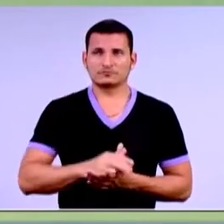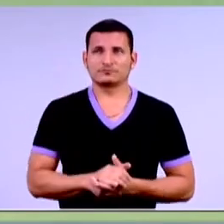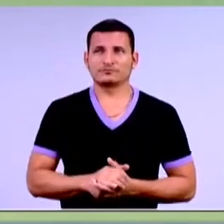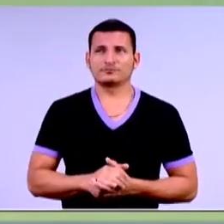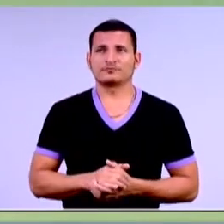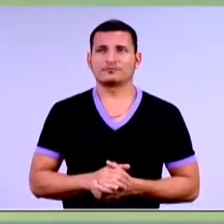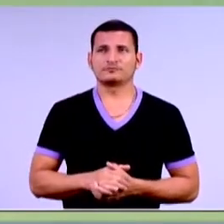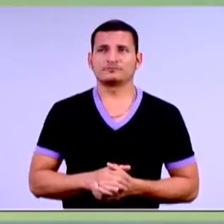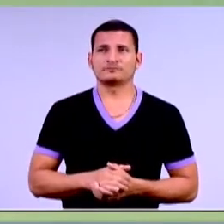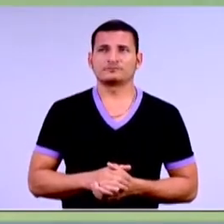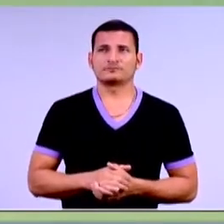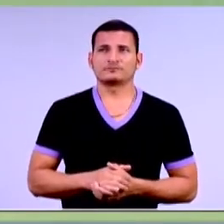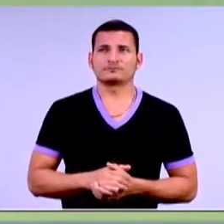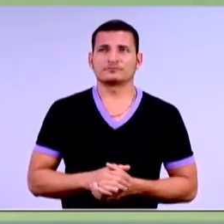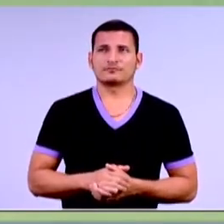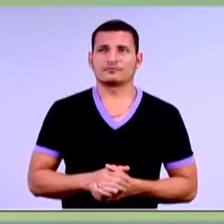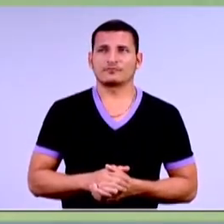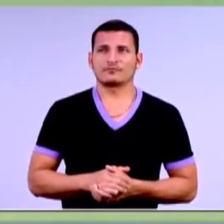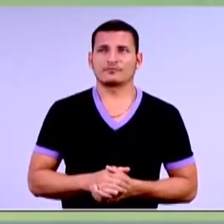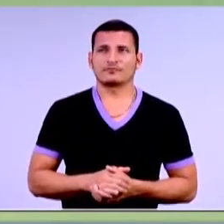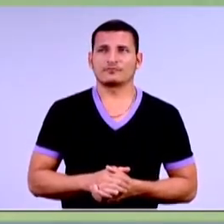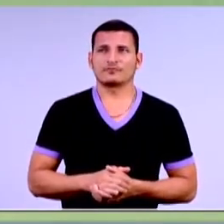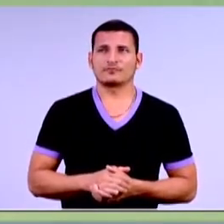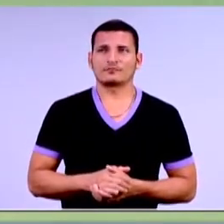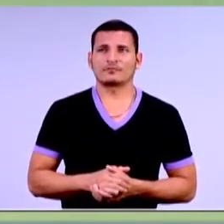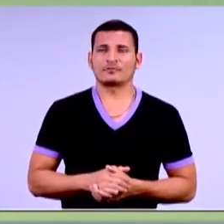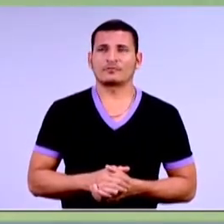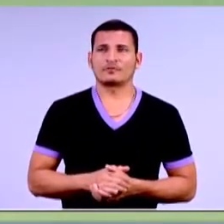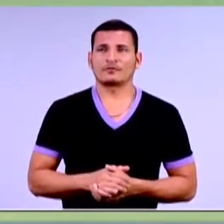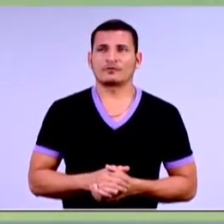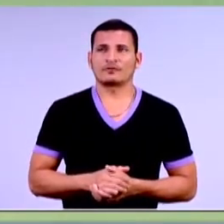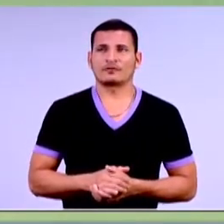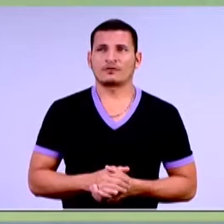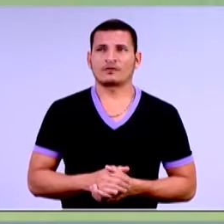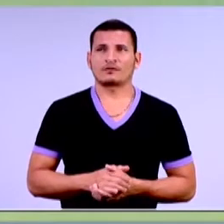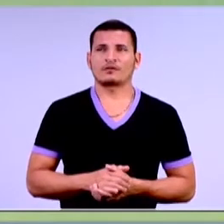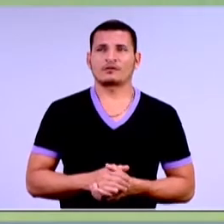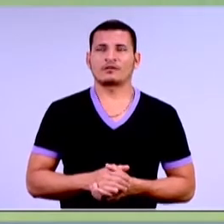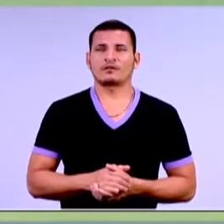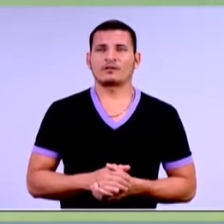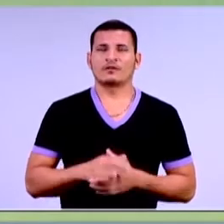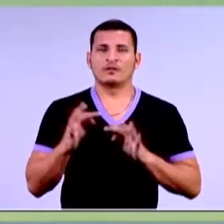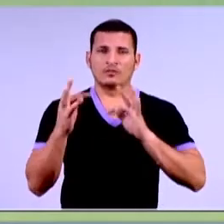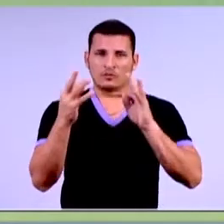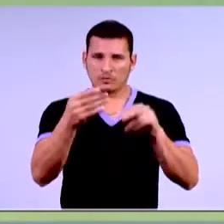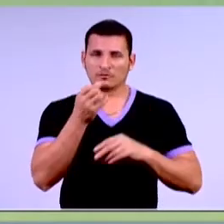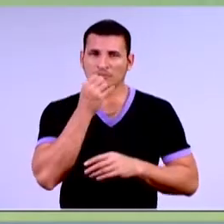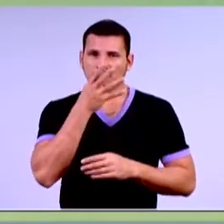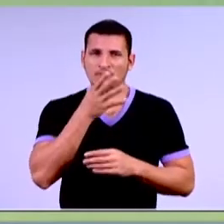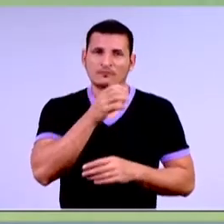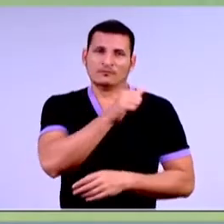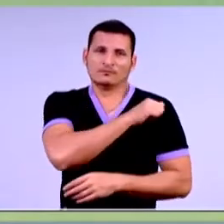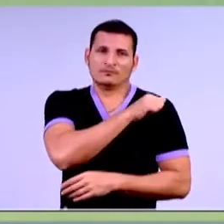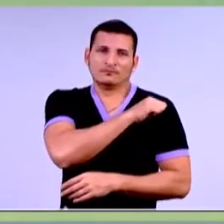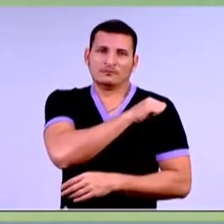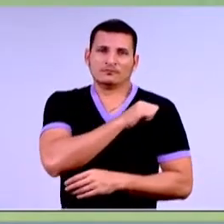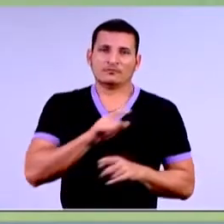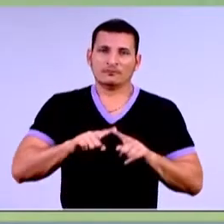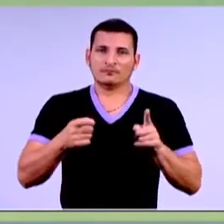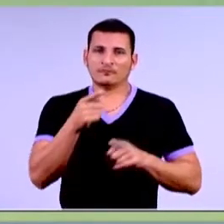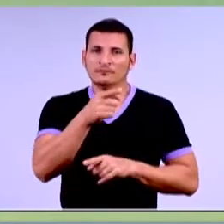adi diante eu acredito que ninguém vai falar isso é porque todos são bons alunos então mas essa frase está